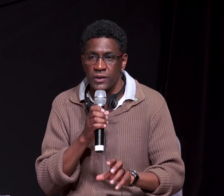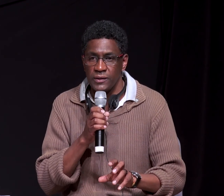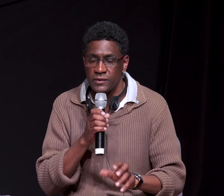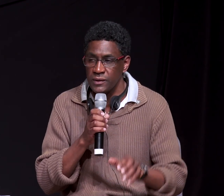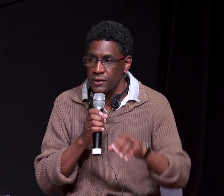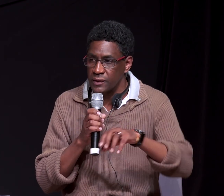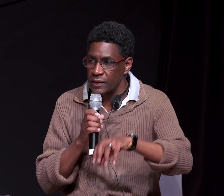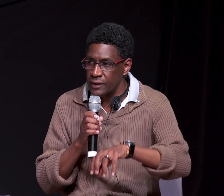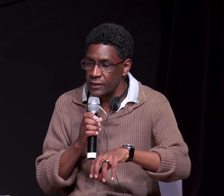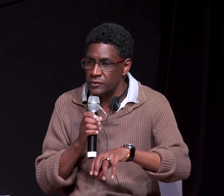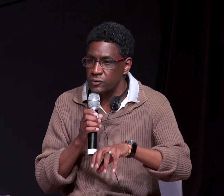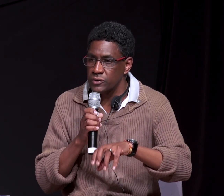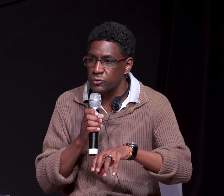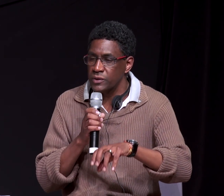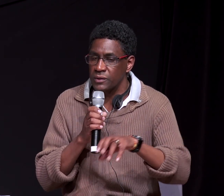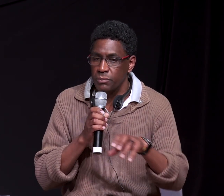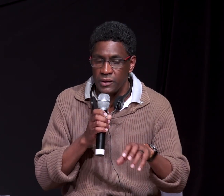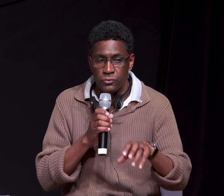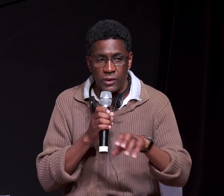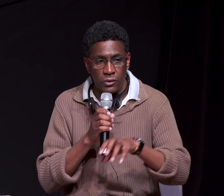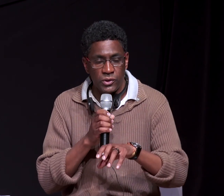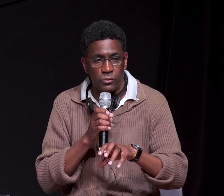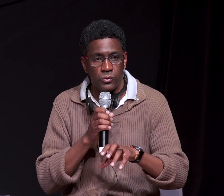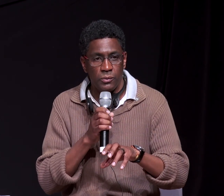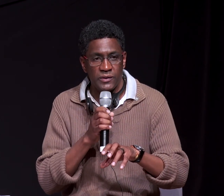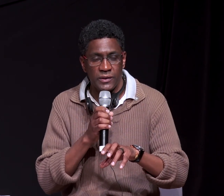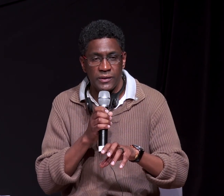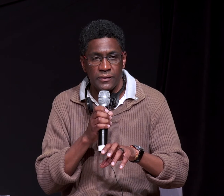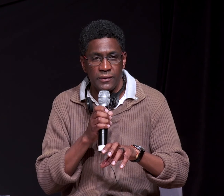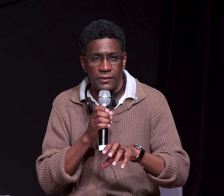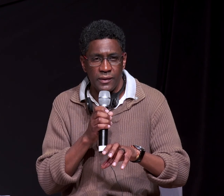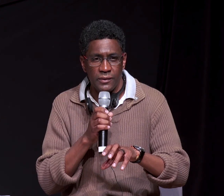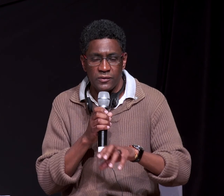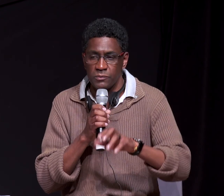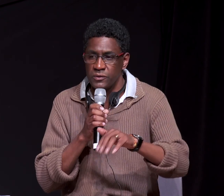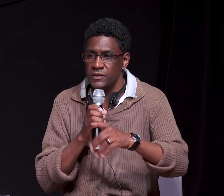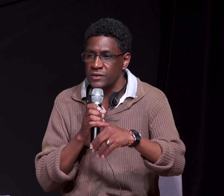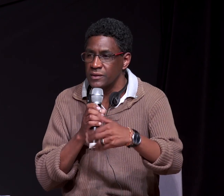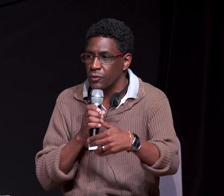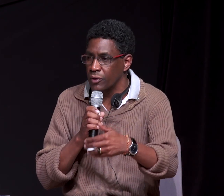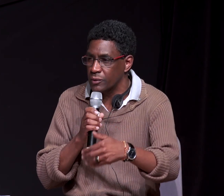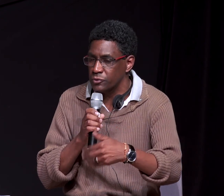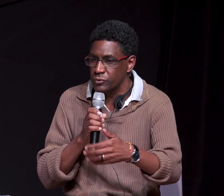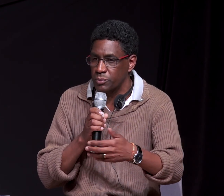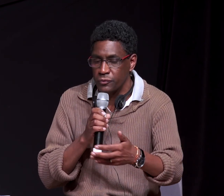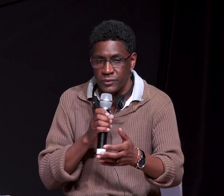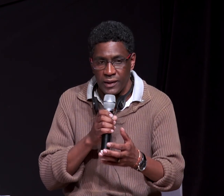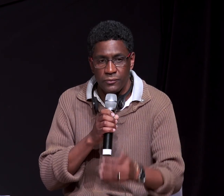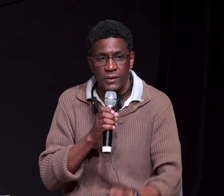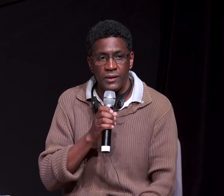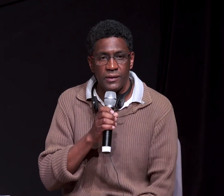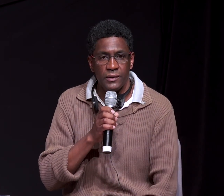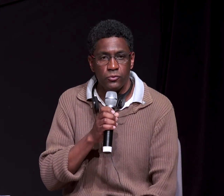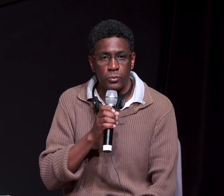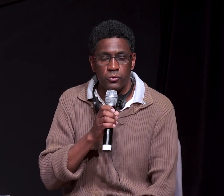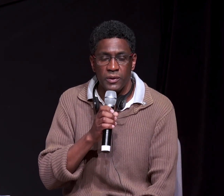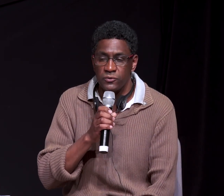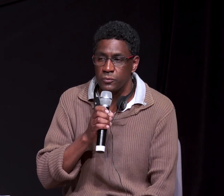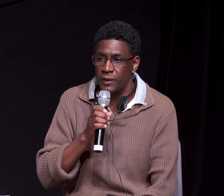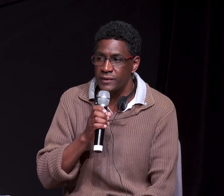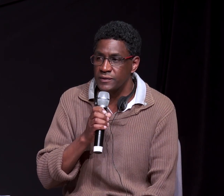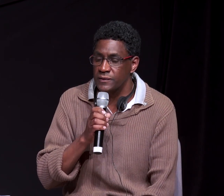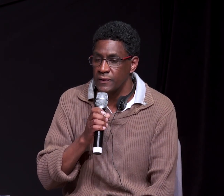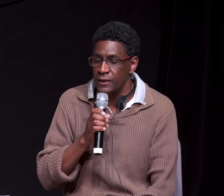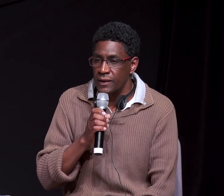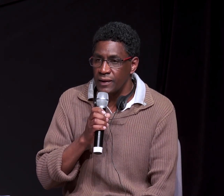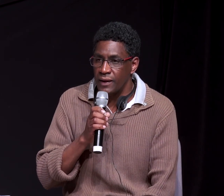e sociais que são de natureza banto na lógica cultural brasileira, e nós estamos iniciando agora um estudo aprofundado dos grupos bantos